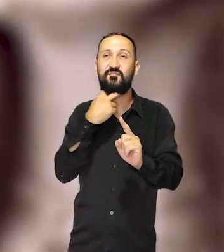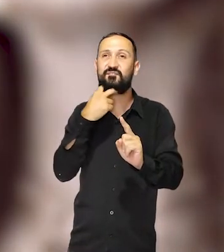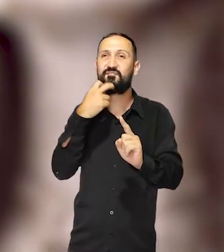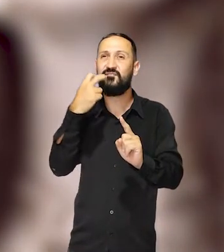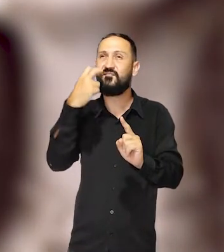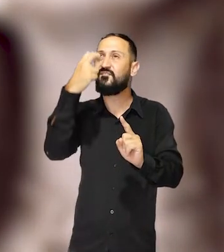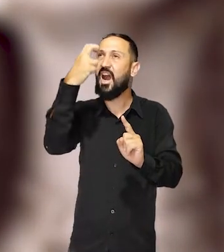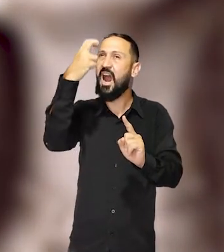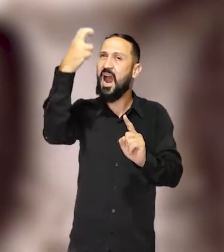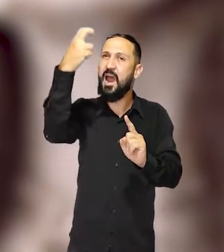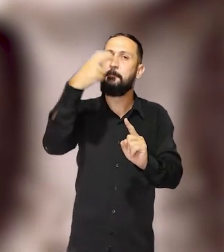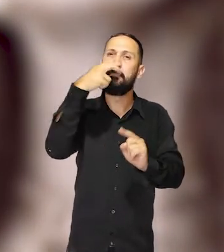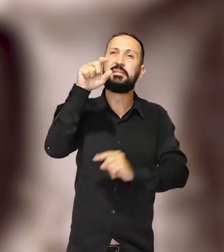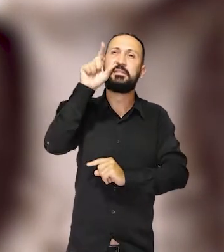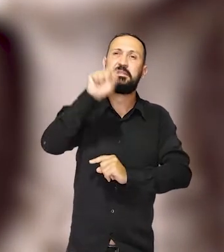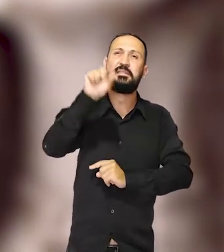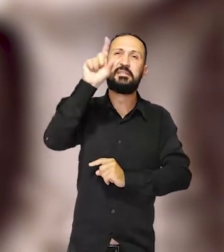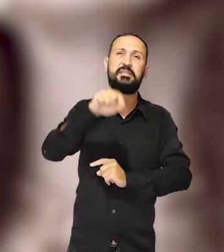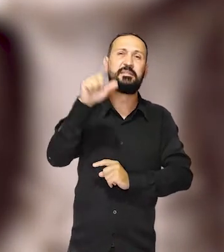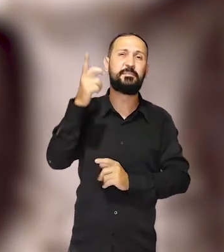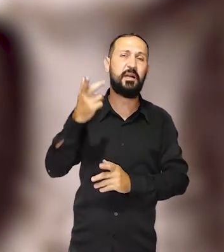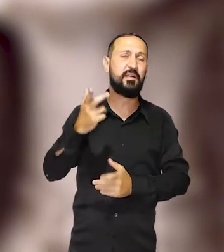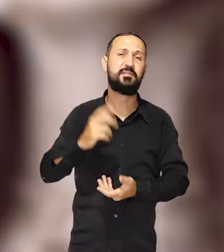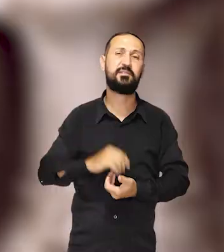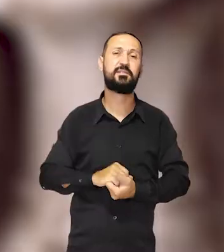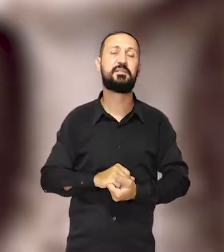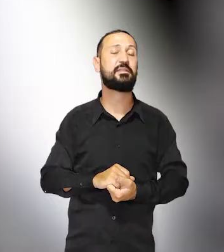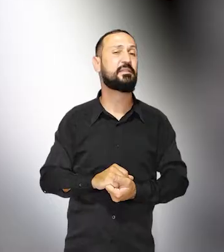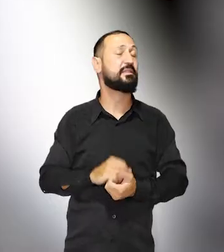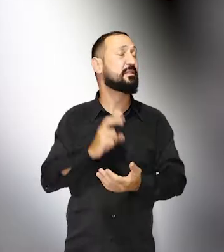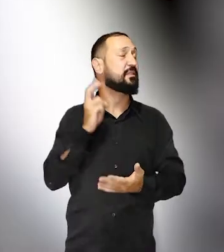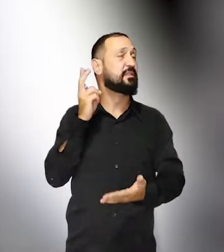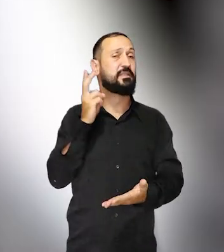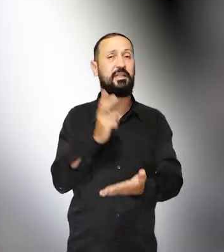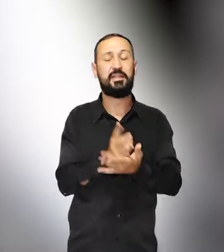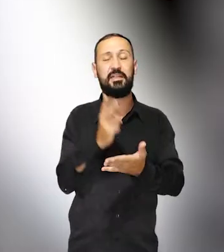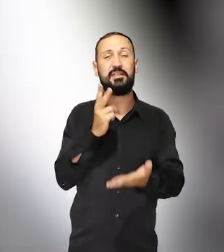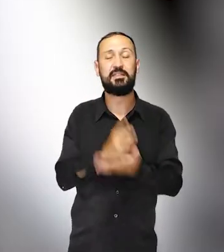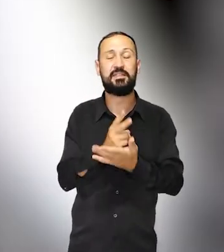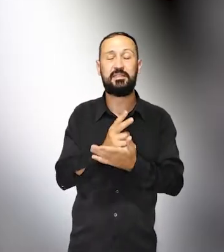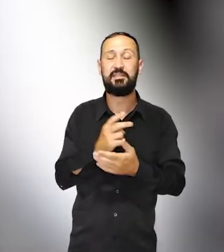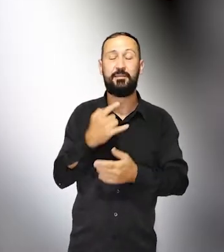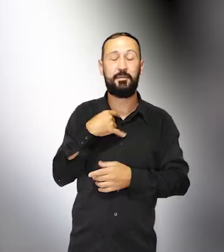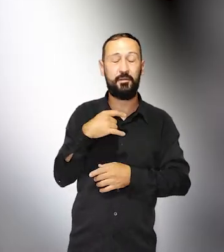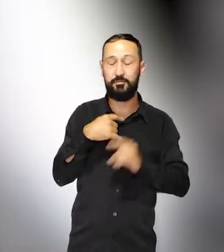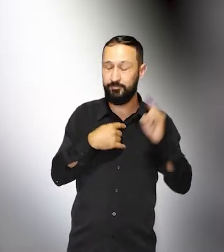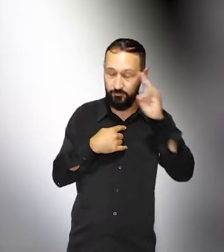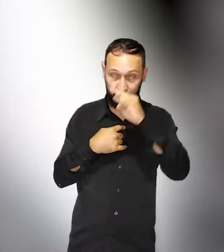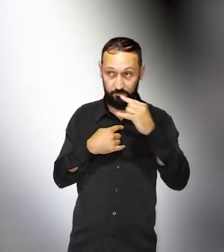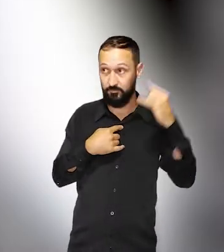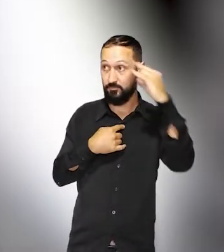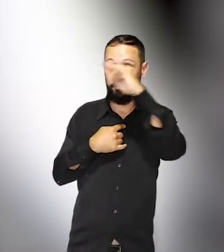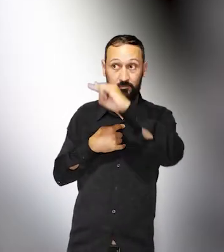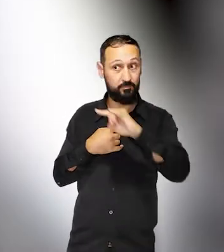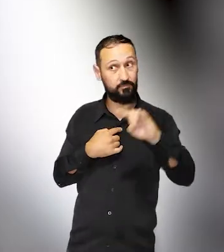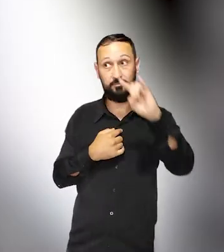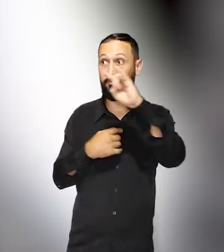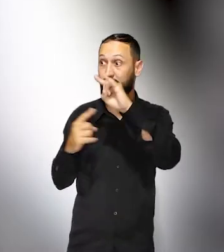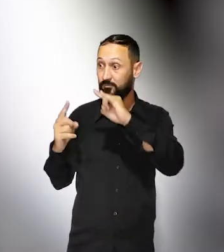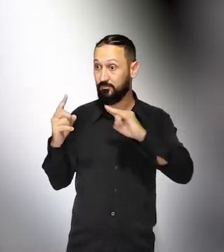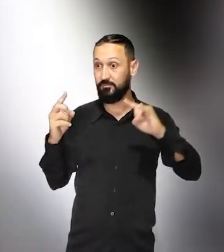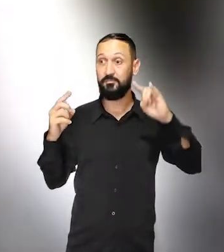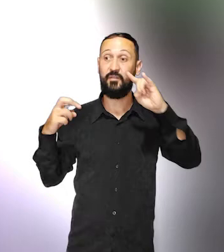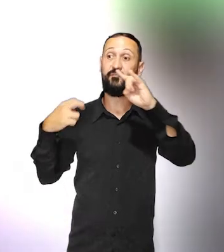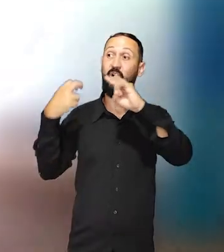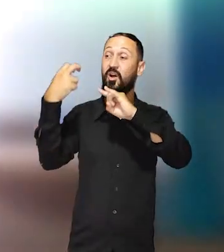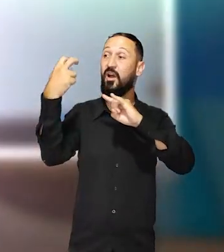sua voz aguda de pássaros na garganta sempre me fascinou. Eu creio